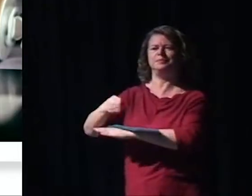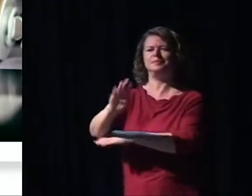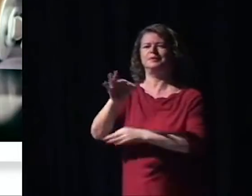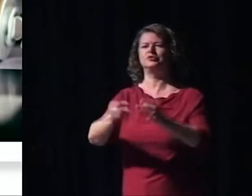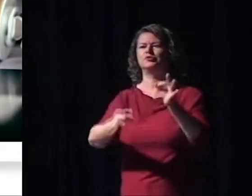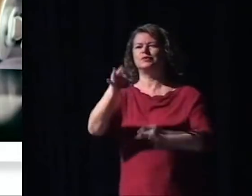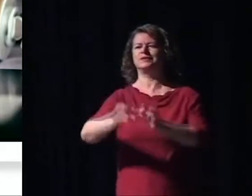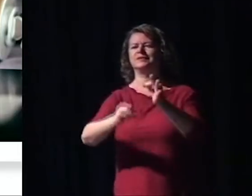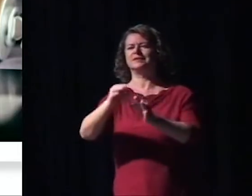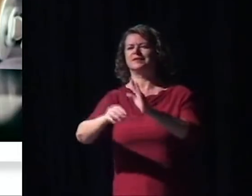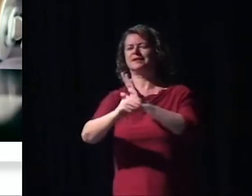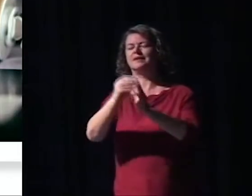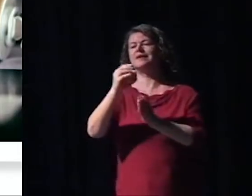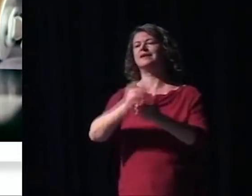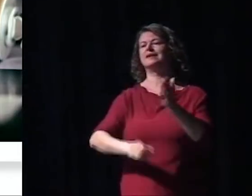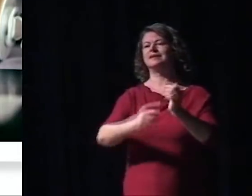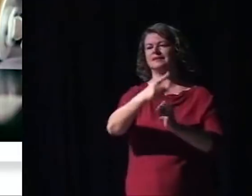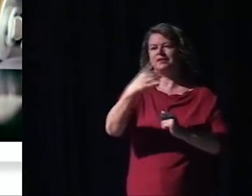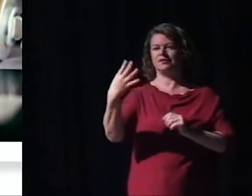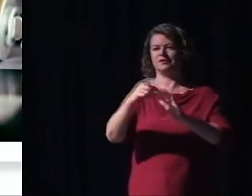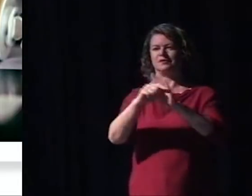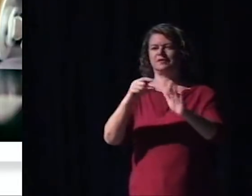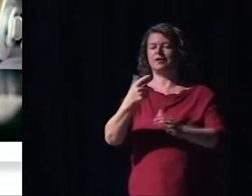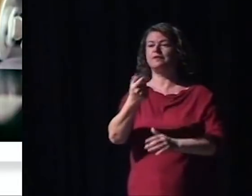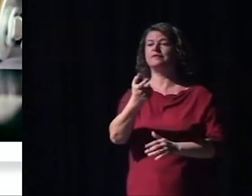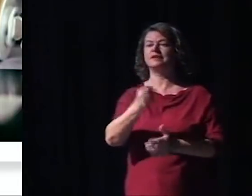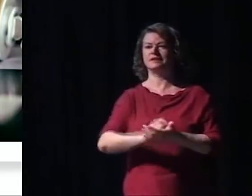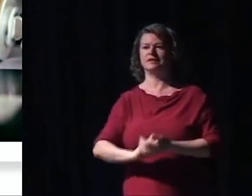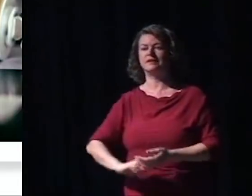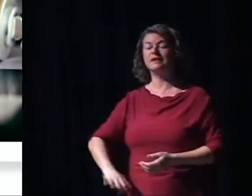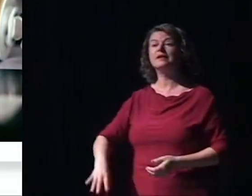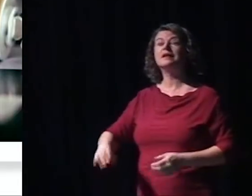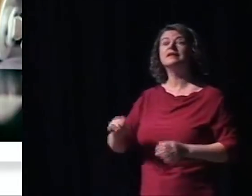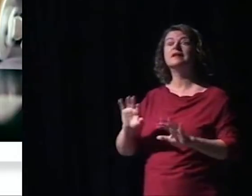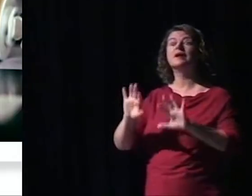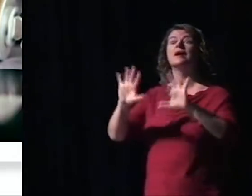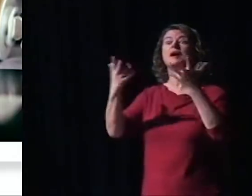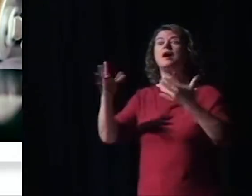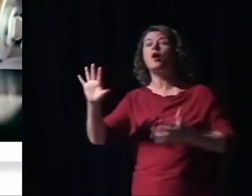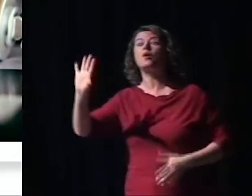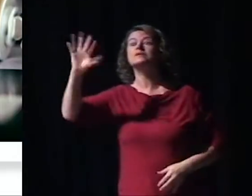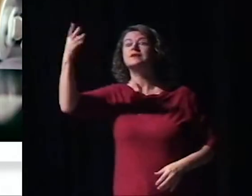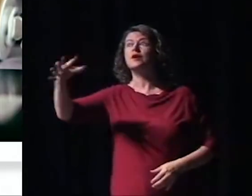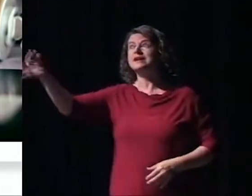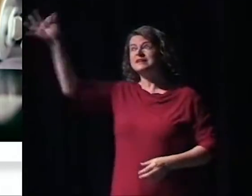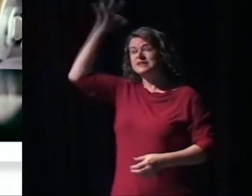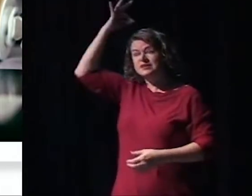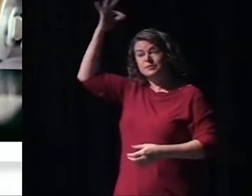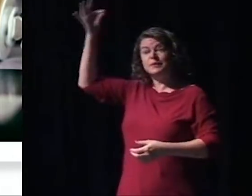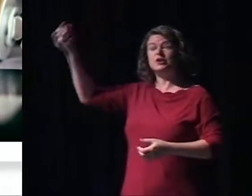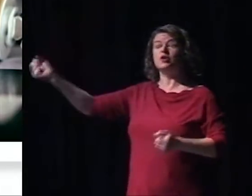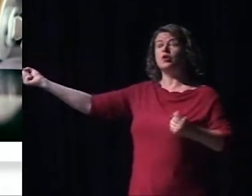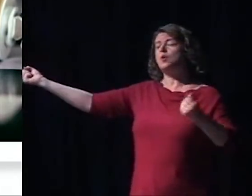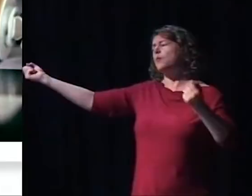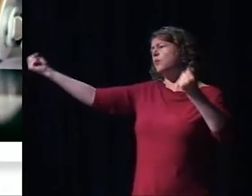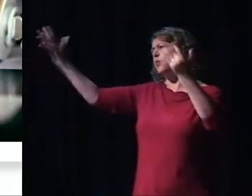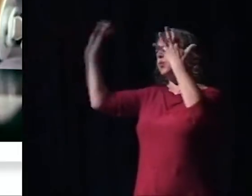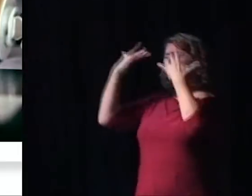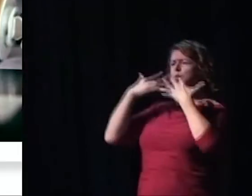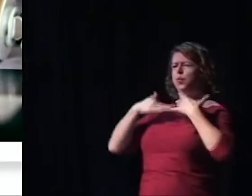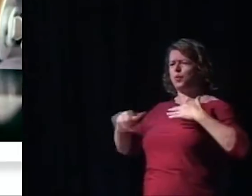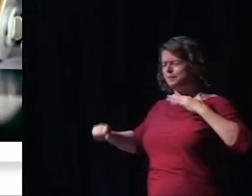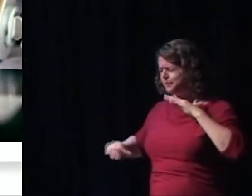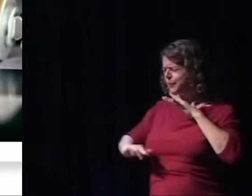o Espírito do Senhor se apossou, o possuiu, ele ficou possuído